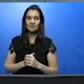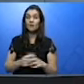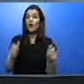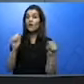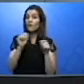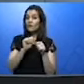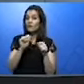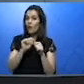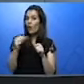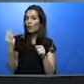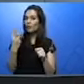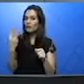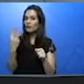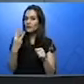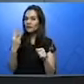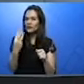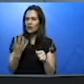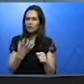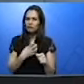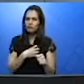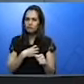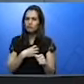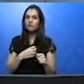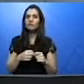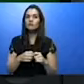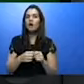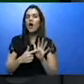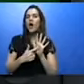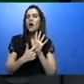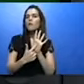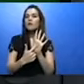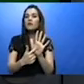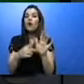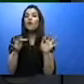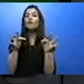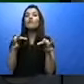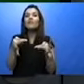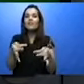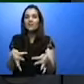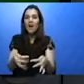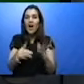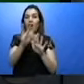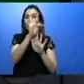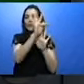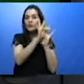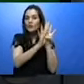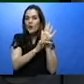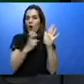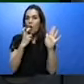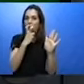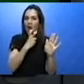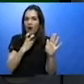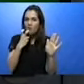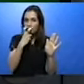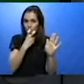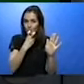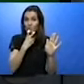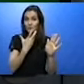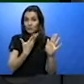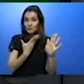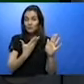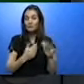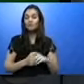Fizemos o terceiro momento, tá? Que foi a apresentação final, a apresentação oral de como ficou o